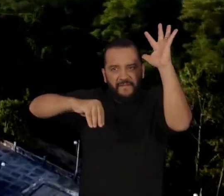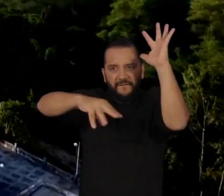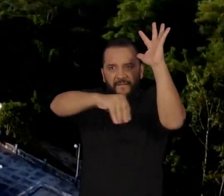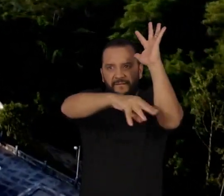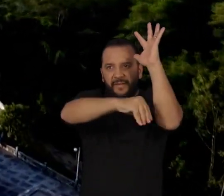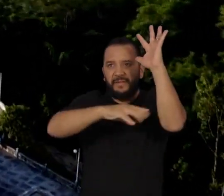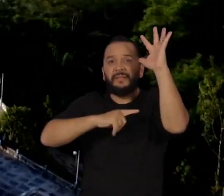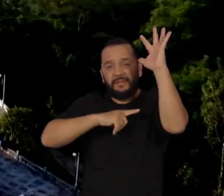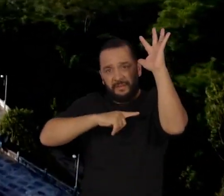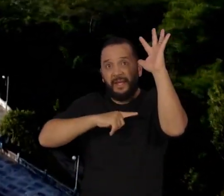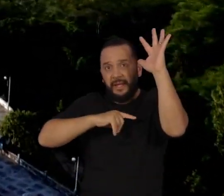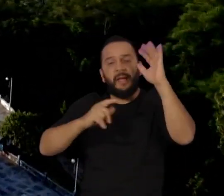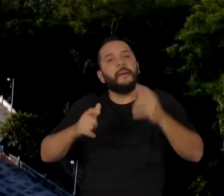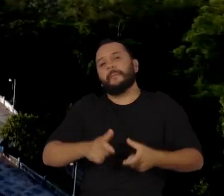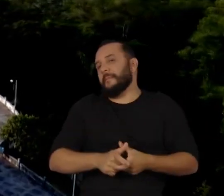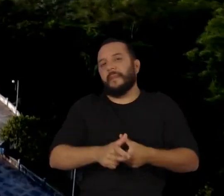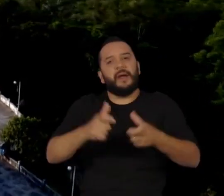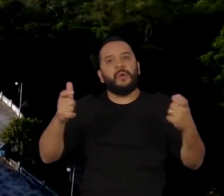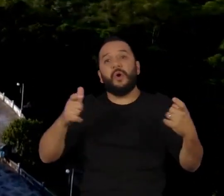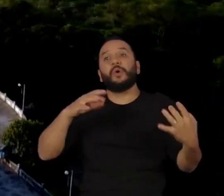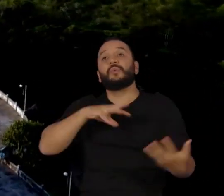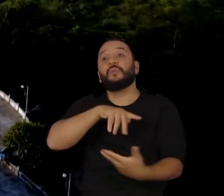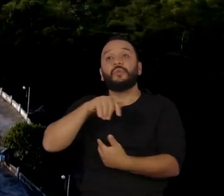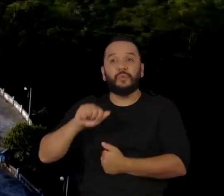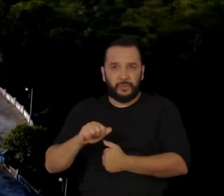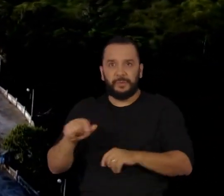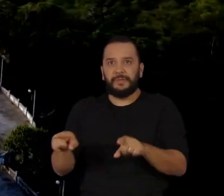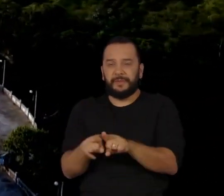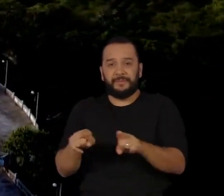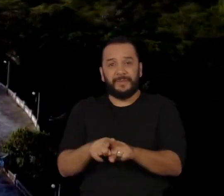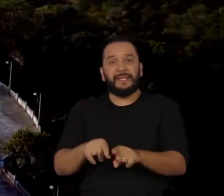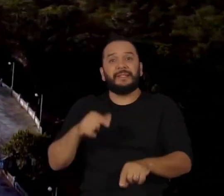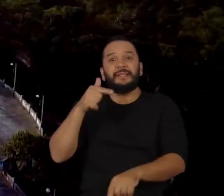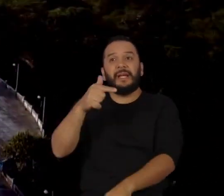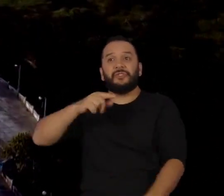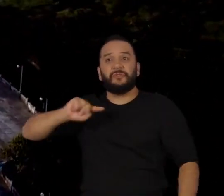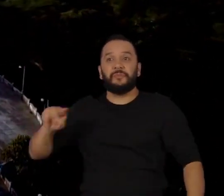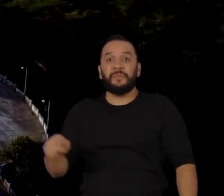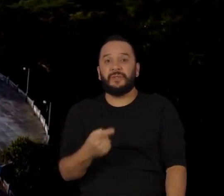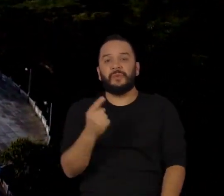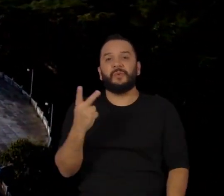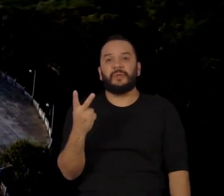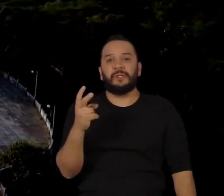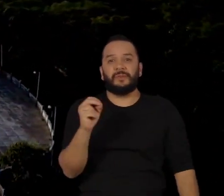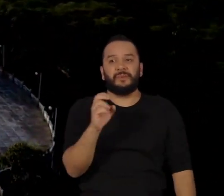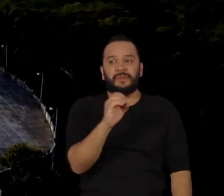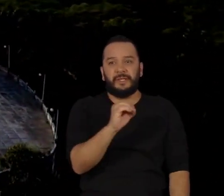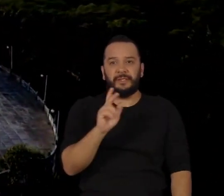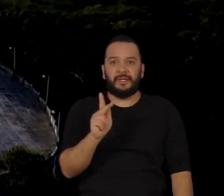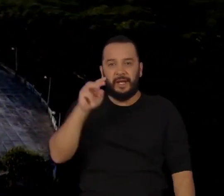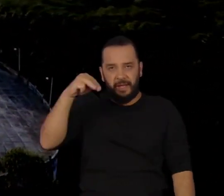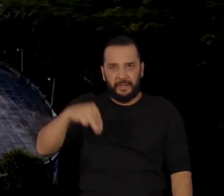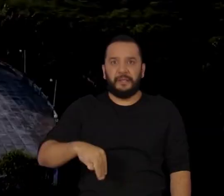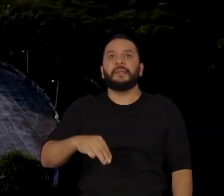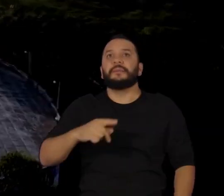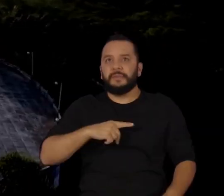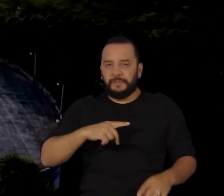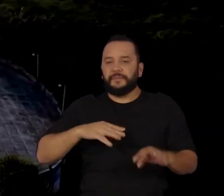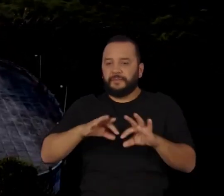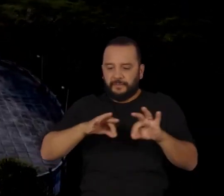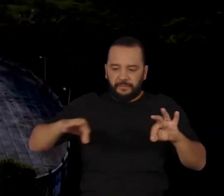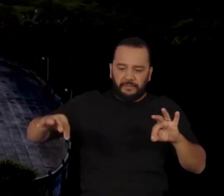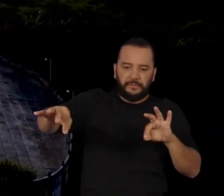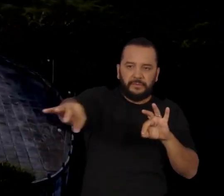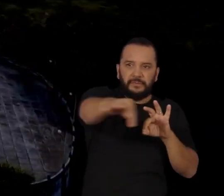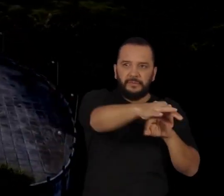área de manguezal contínua do mundo, né, que tem em torno de uns 7.200 quilômetros quadrados. E essa área é uma das áreas